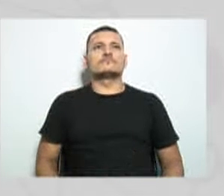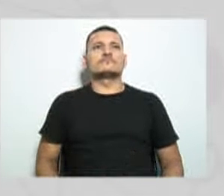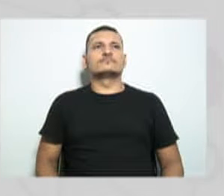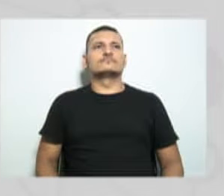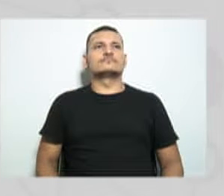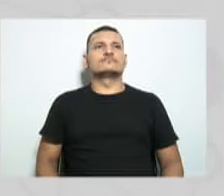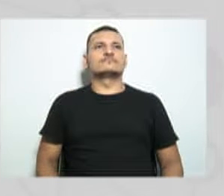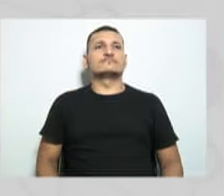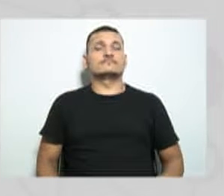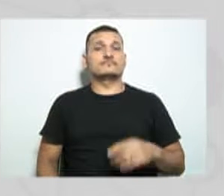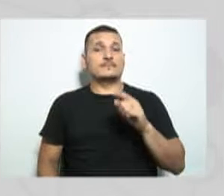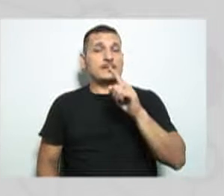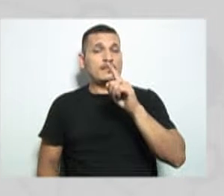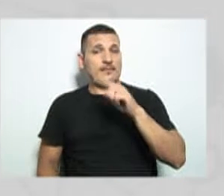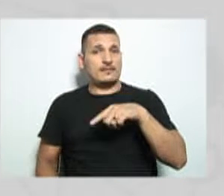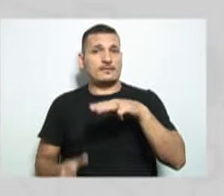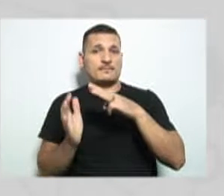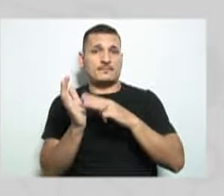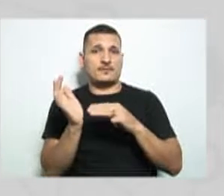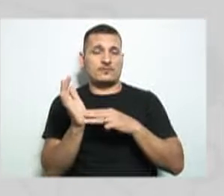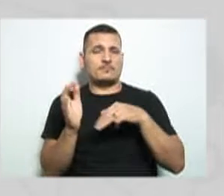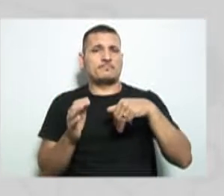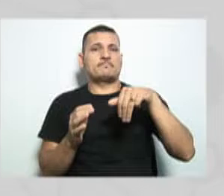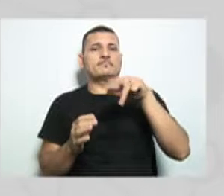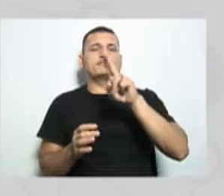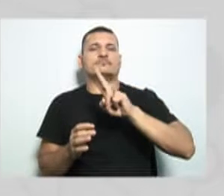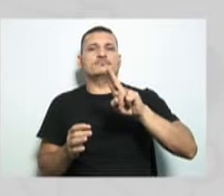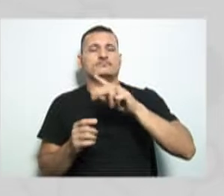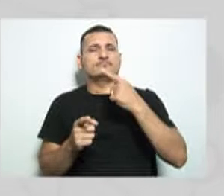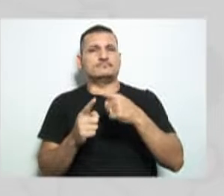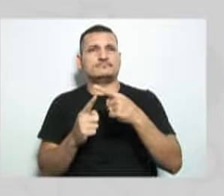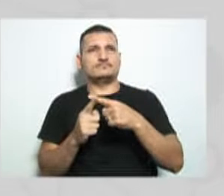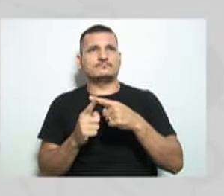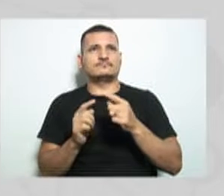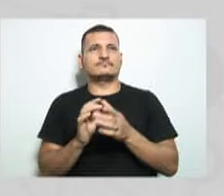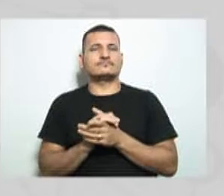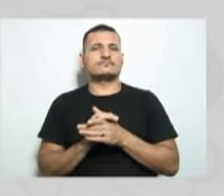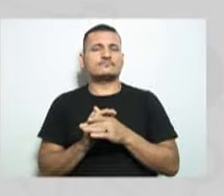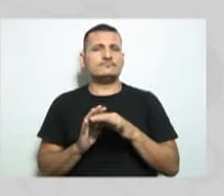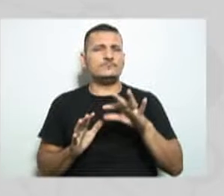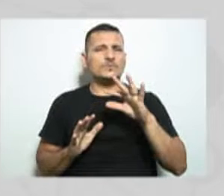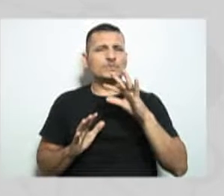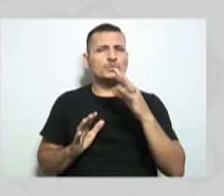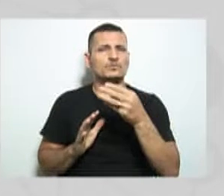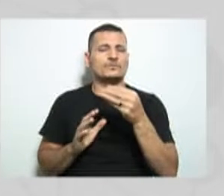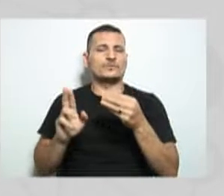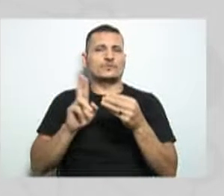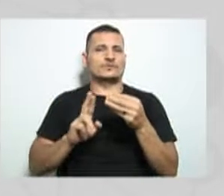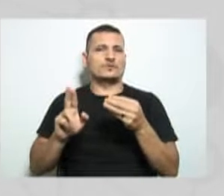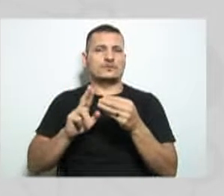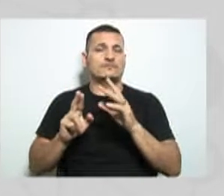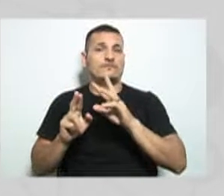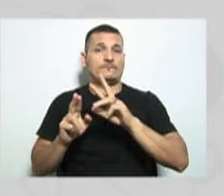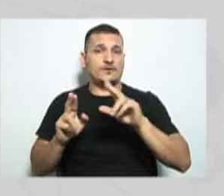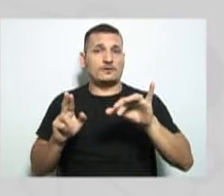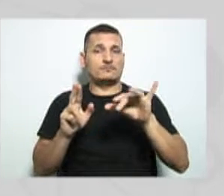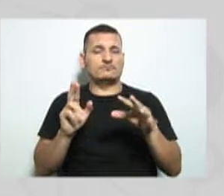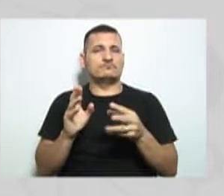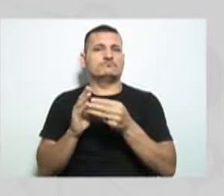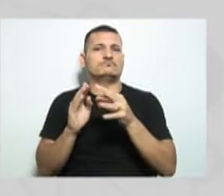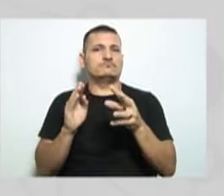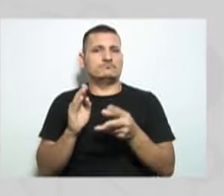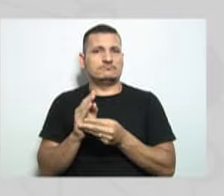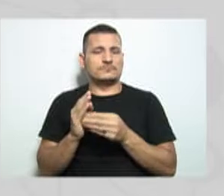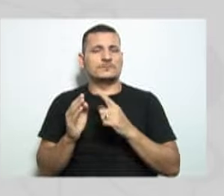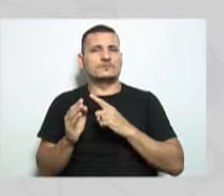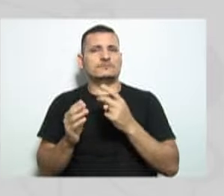Esse é o método que deve ser mais utilizado, porque vai ser agregado tudo que vai ser utilizado. Aqui nós vamos ter o quê?